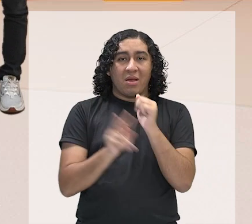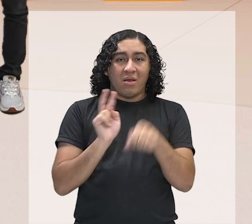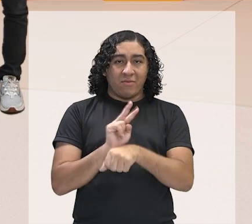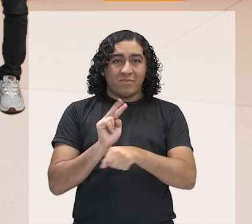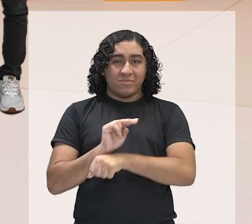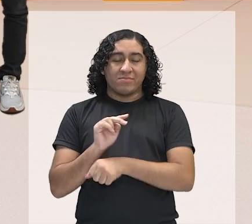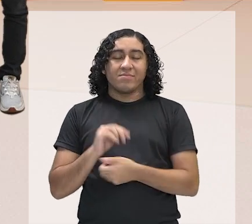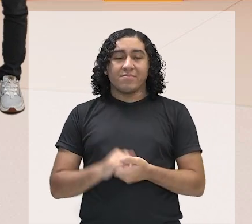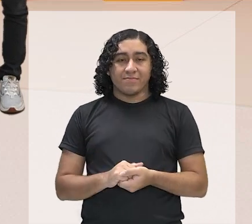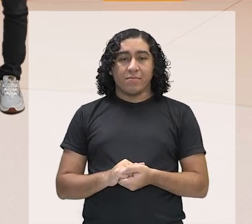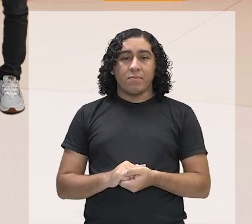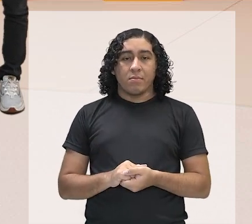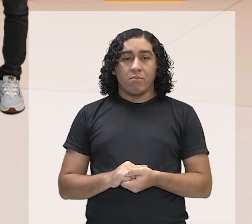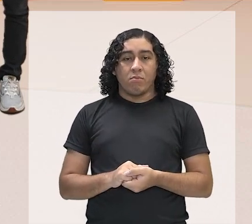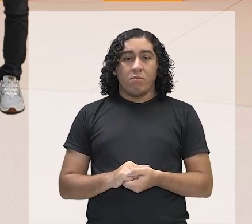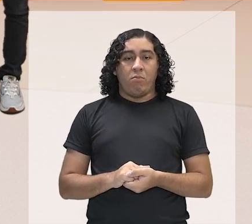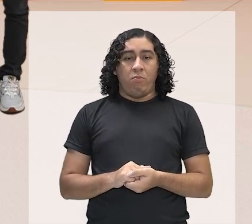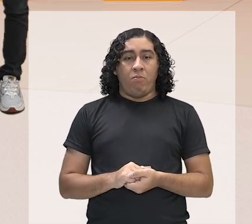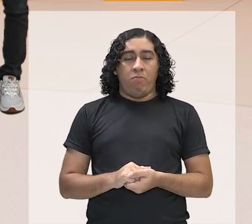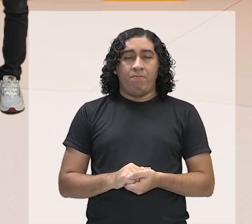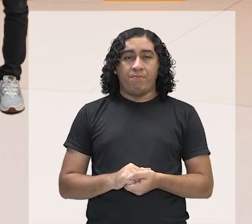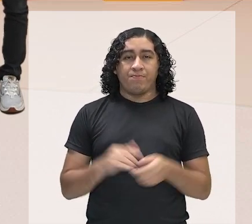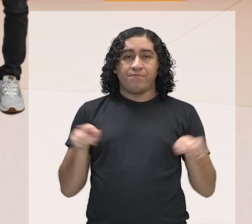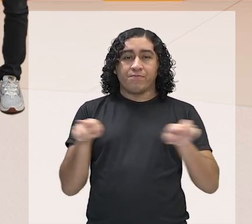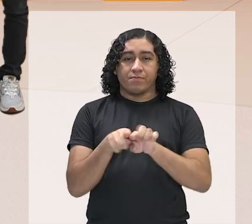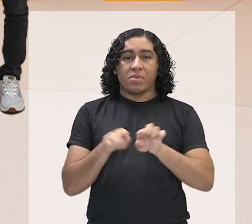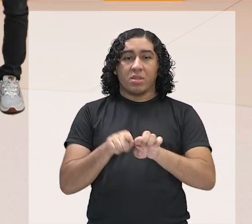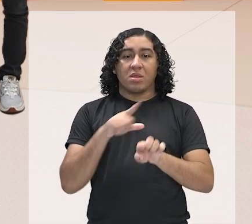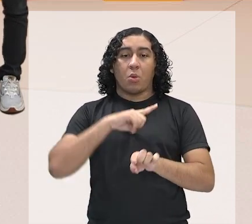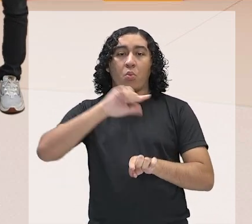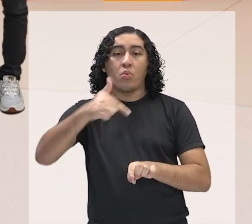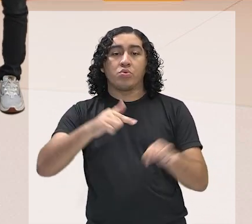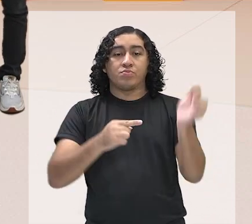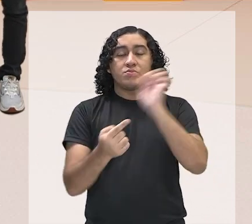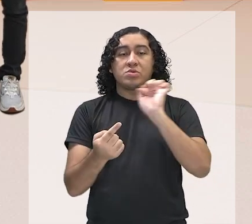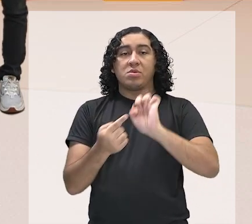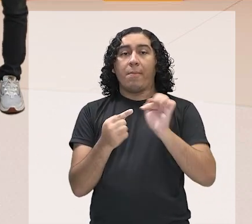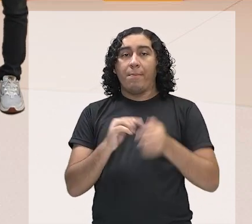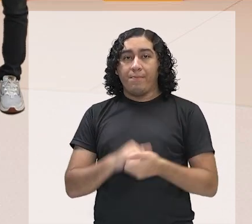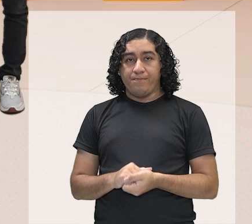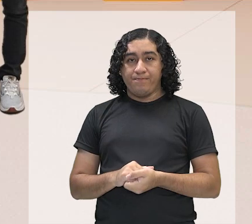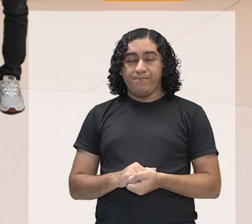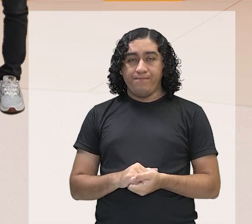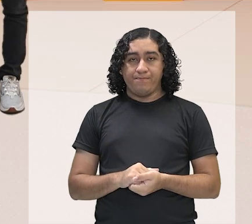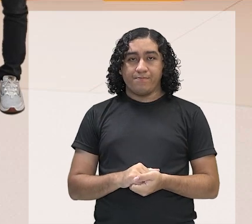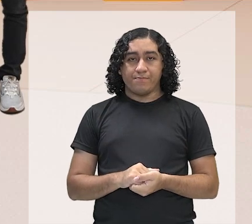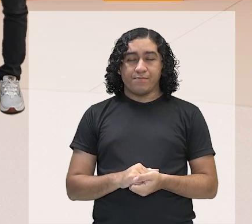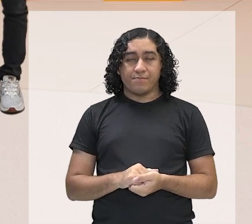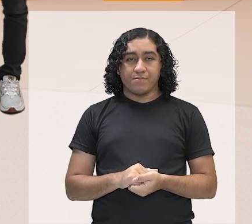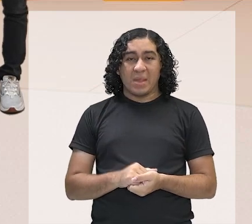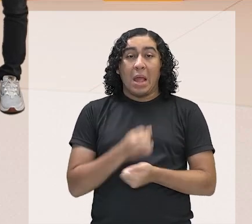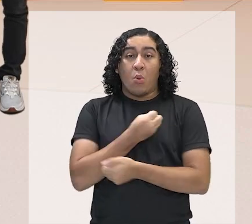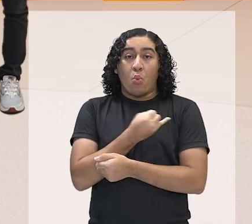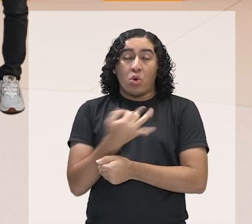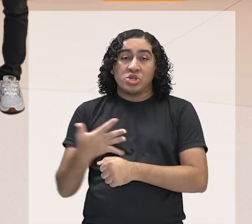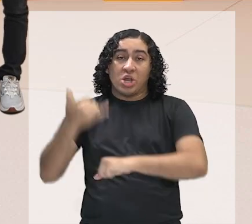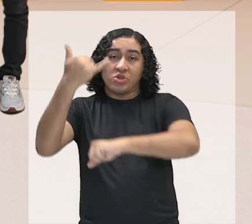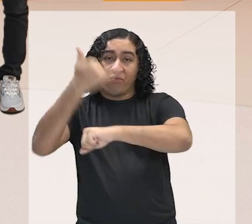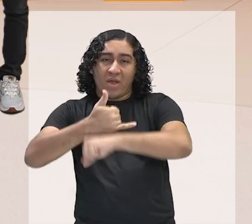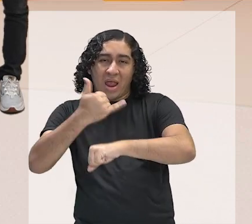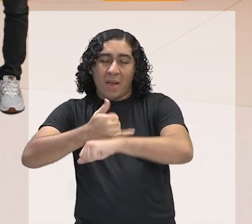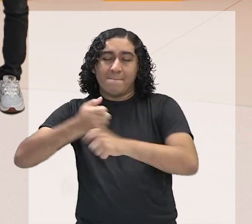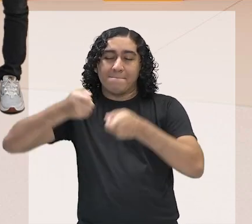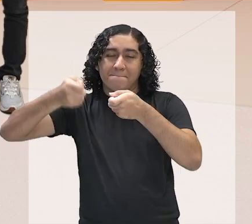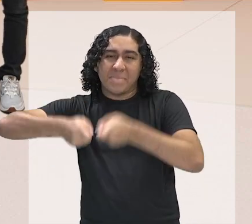a gente tinha também ali como objetivo da Conferência de Estocolmo reduzir a quantidade de metais pesados lançados ali